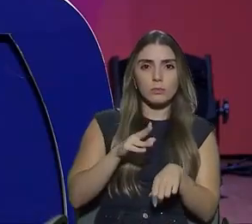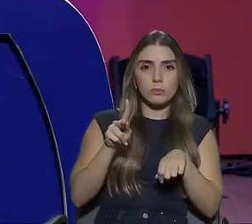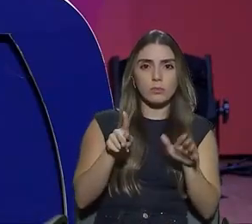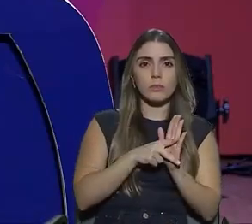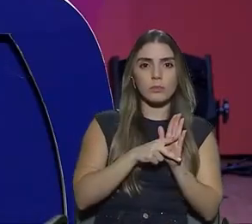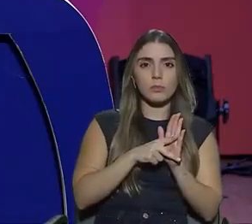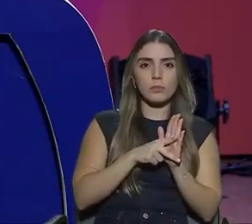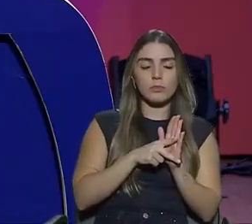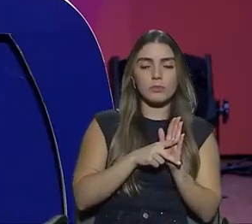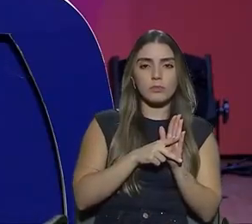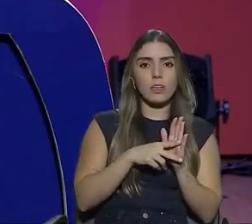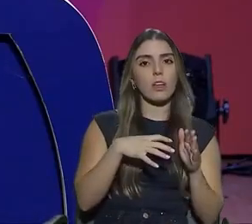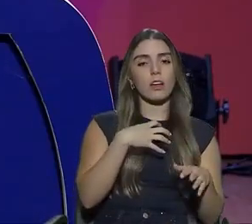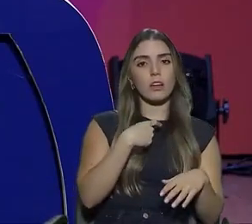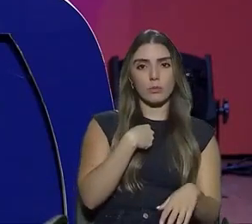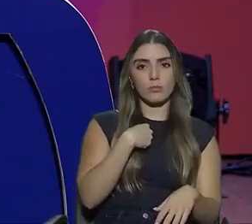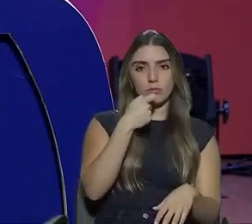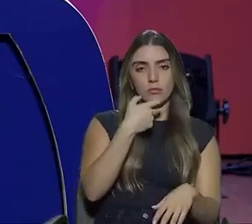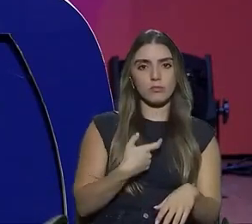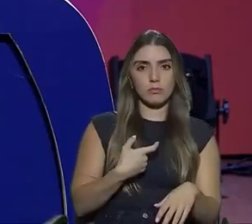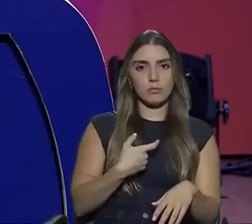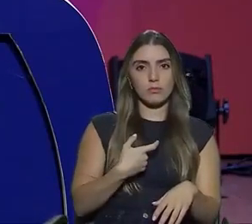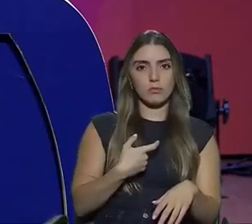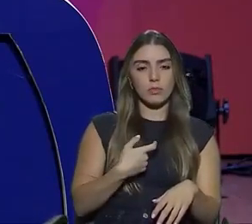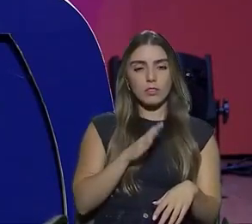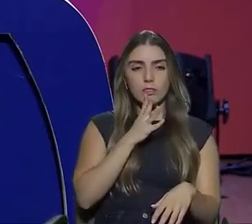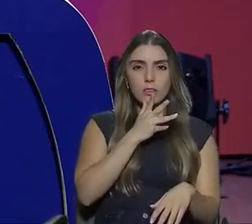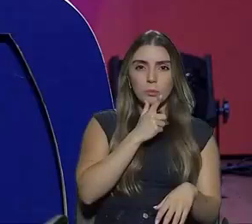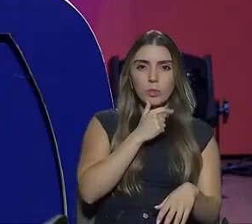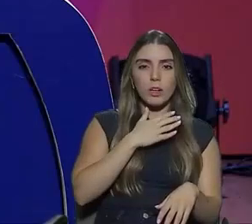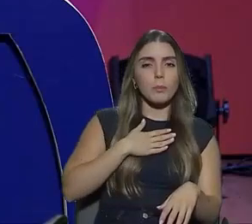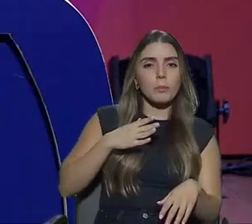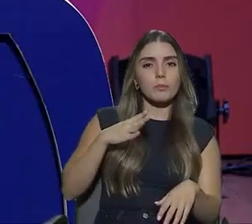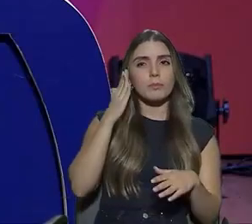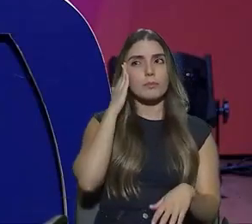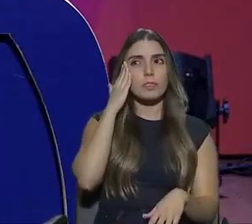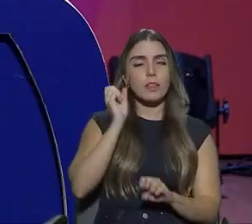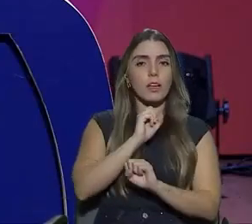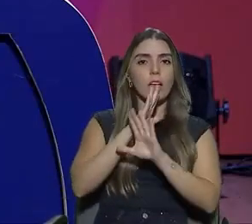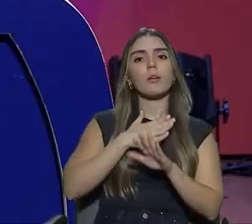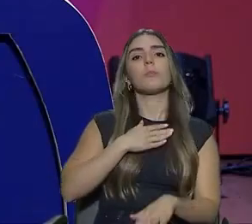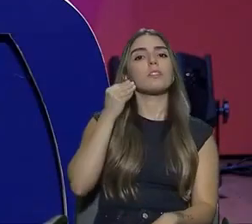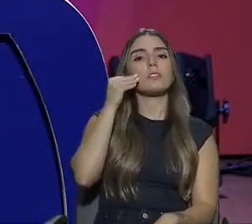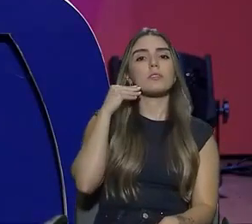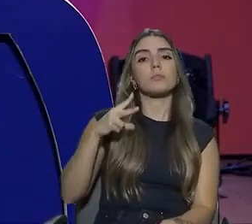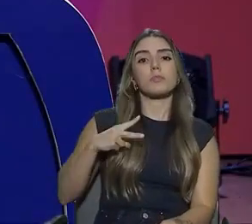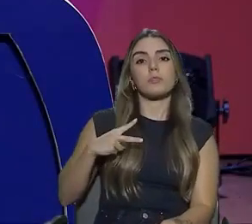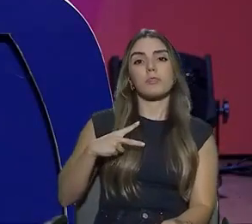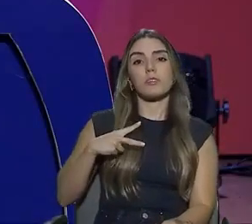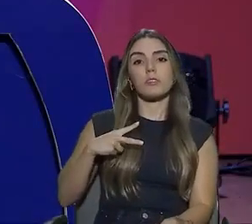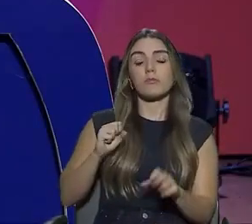demorei um pouco para entender que a minha experiência íntima, particular, interior, poderia